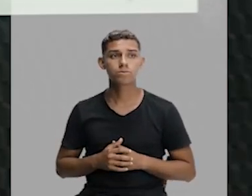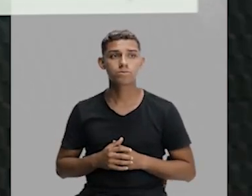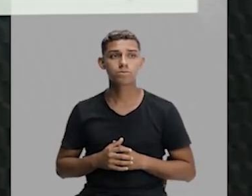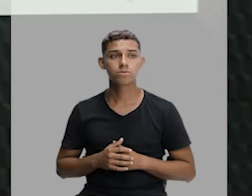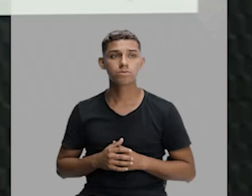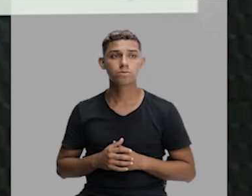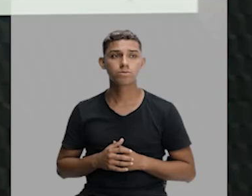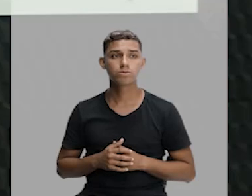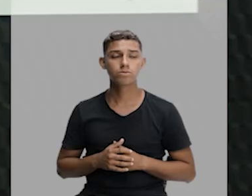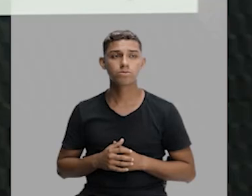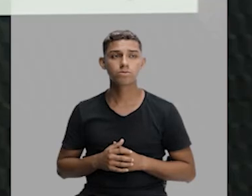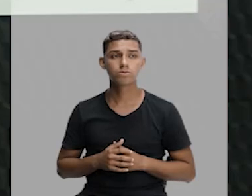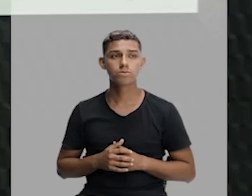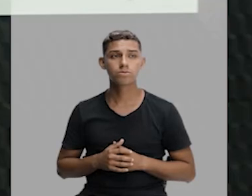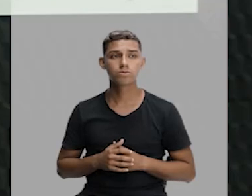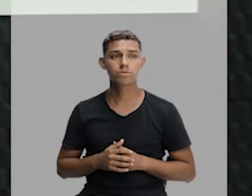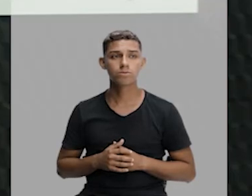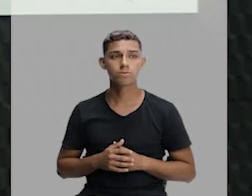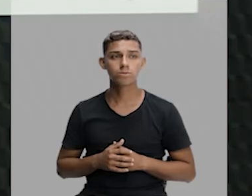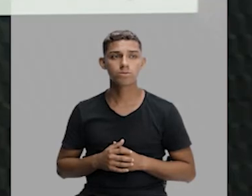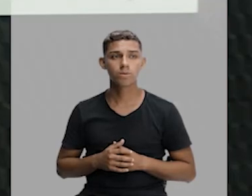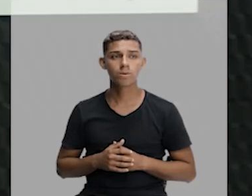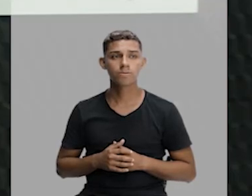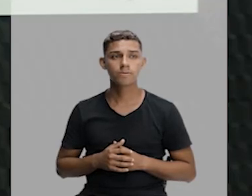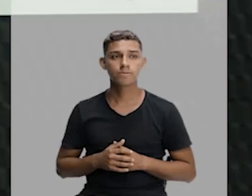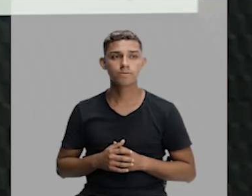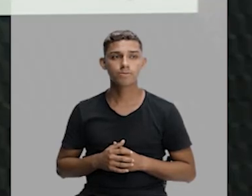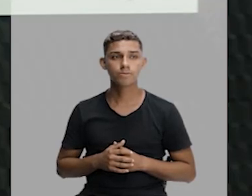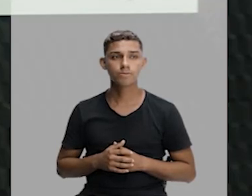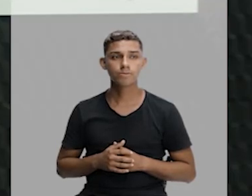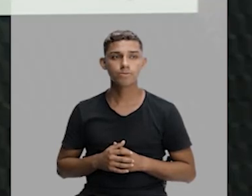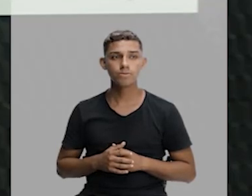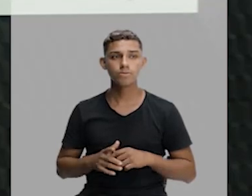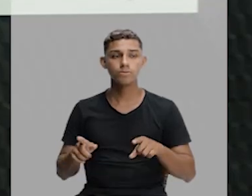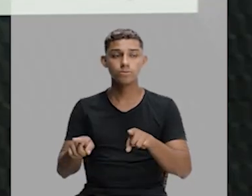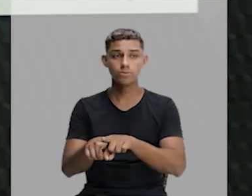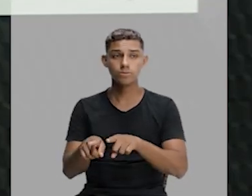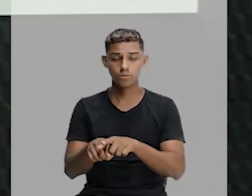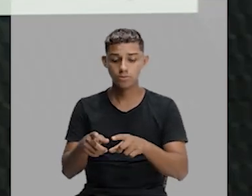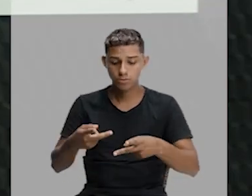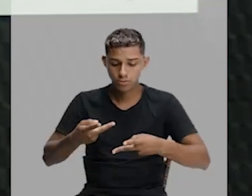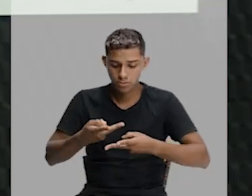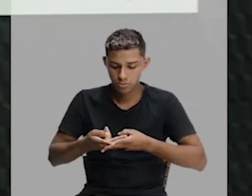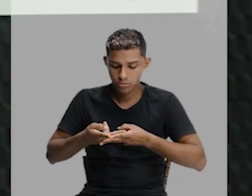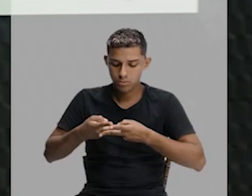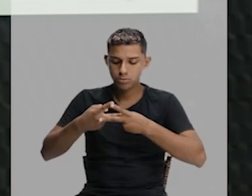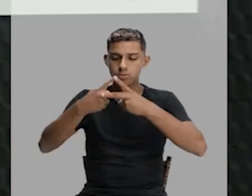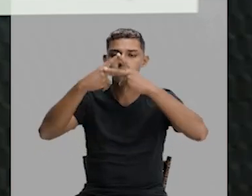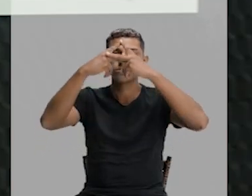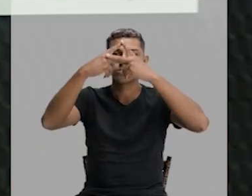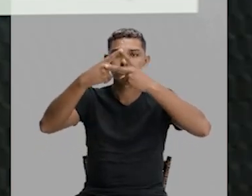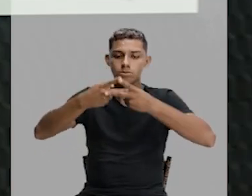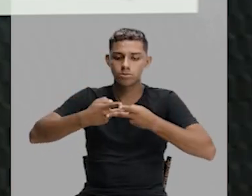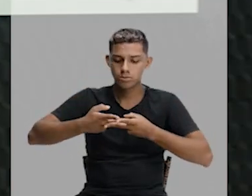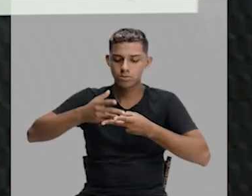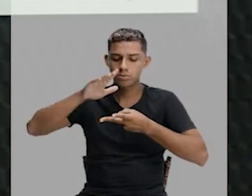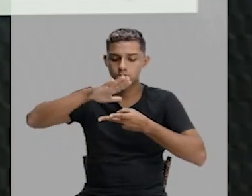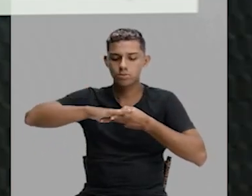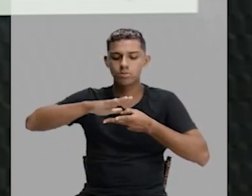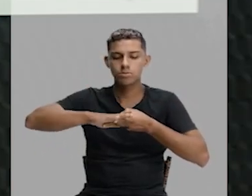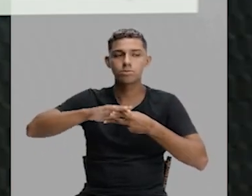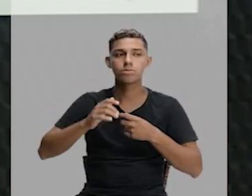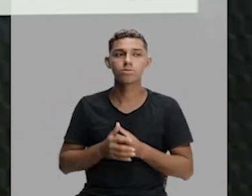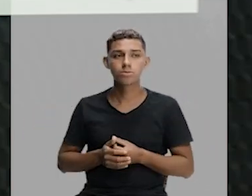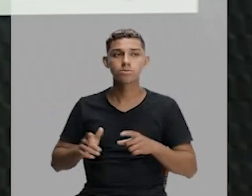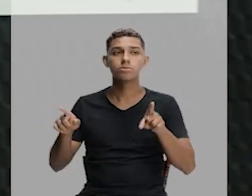Paralelo às bases, né? Tem aqui essa base, é a base inferior, não é isso? Tem essa